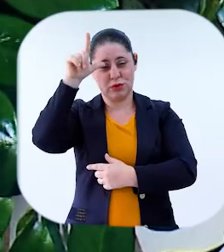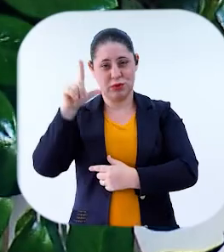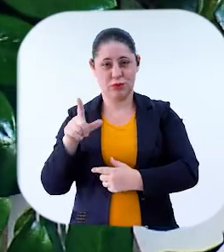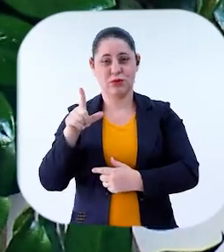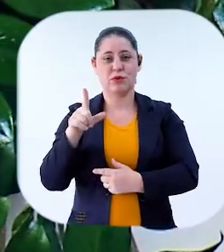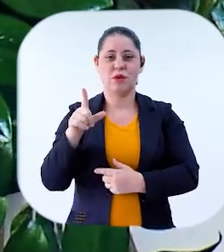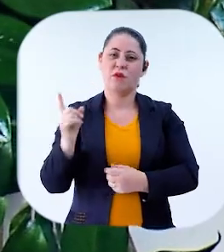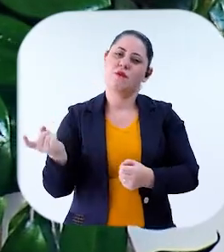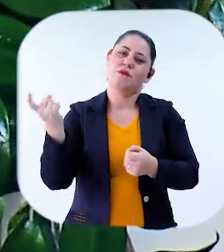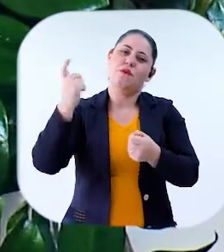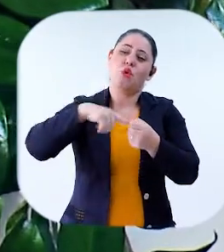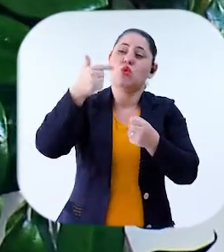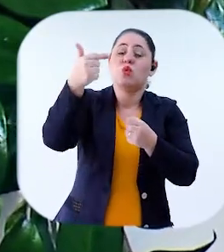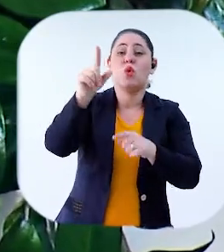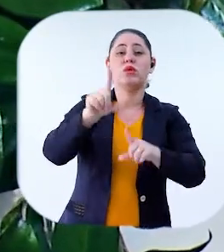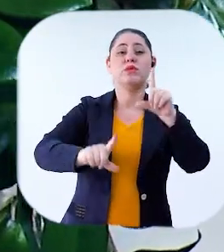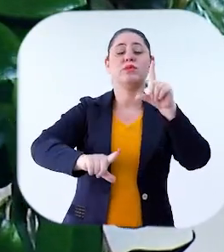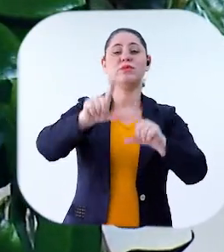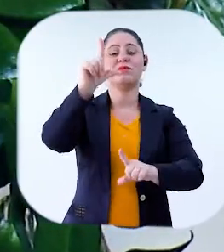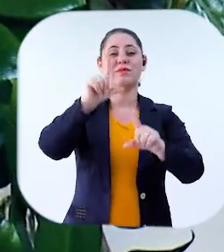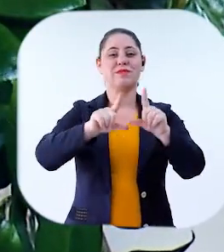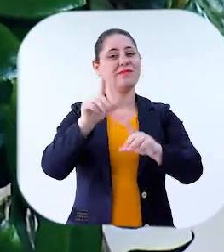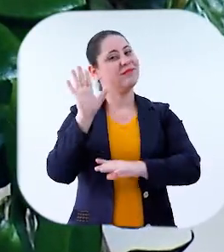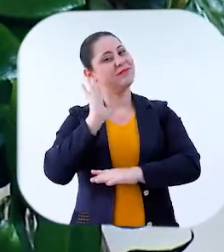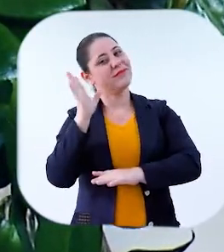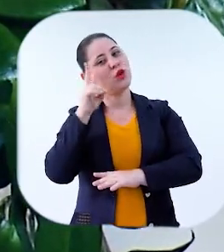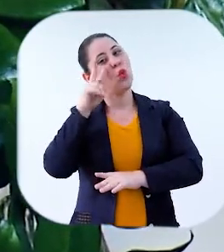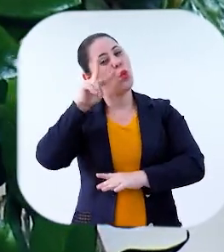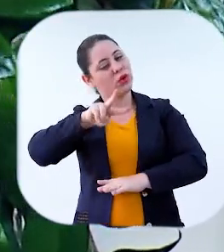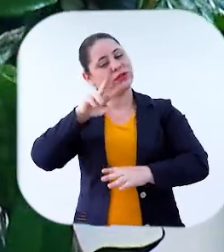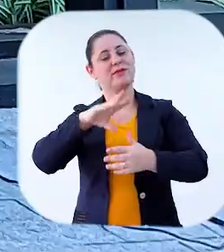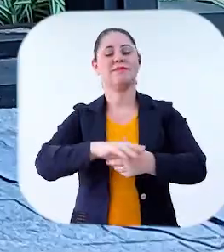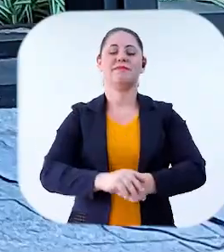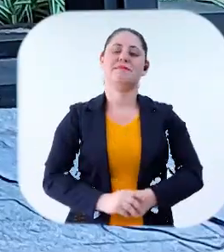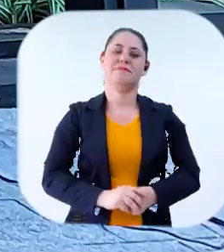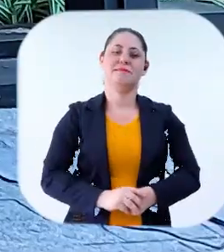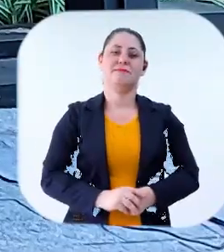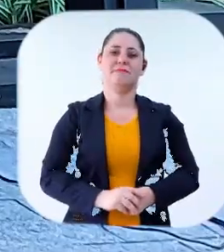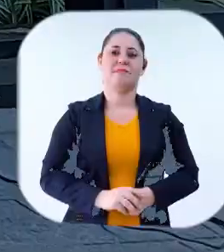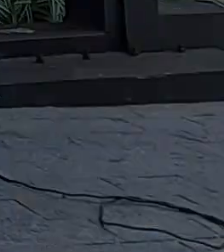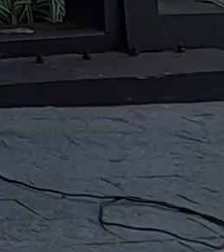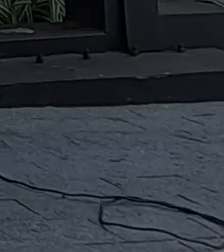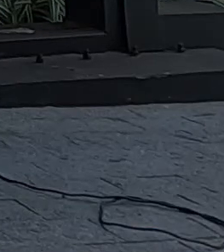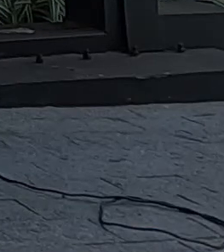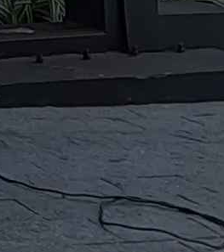Legislativa de Mato Grosso do Sul. A gente volta no próximo programa. Até lá, se cuida!